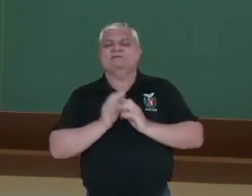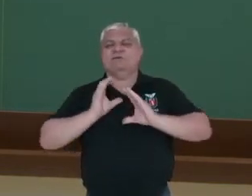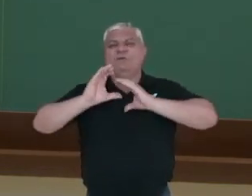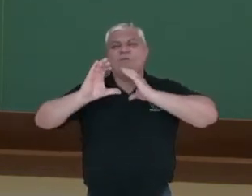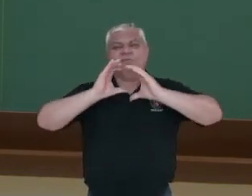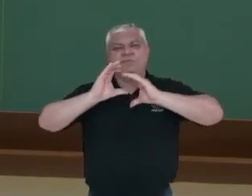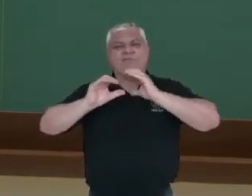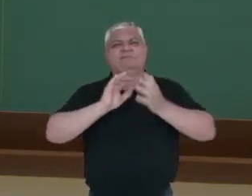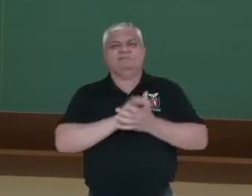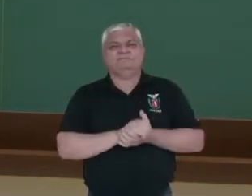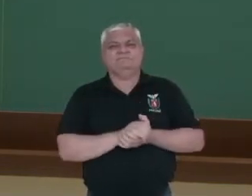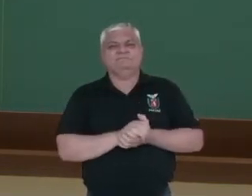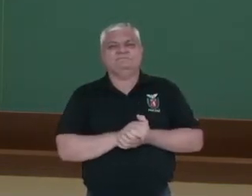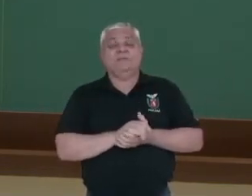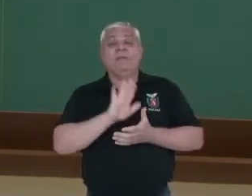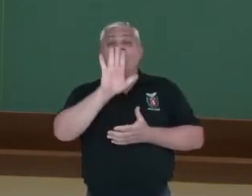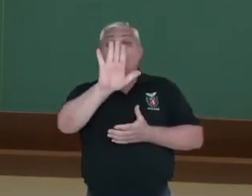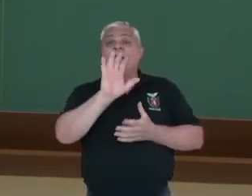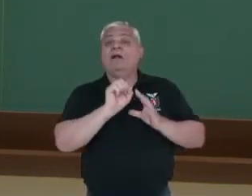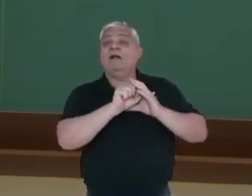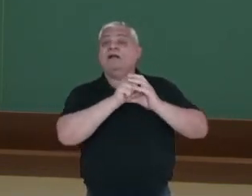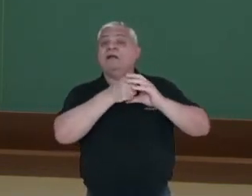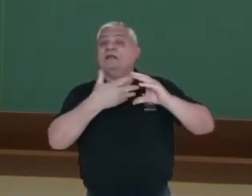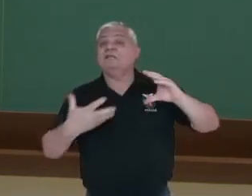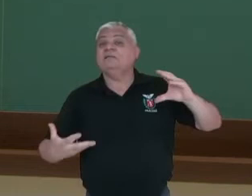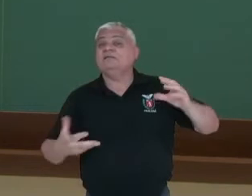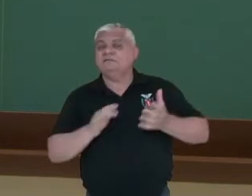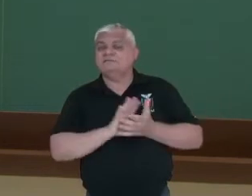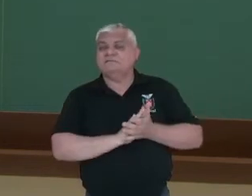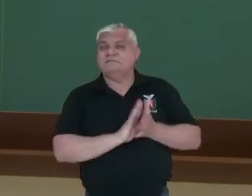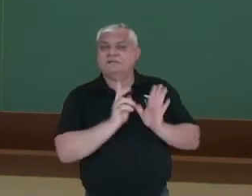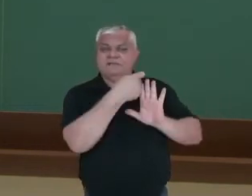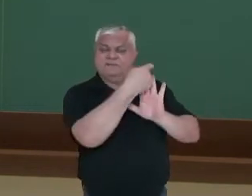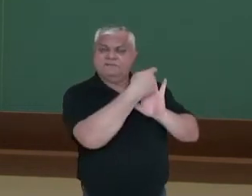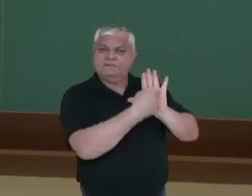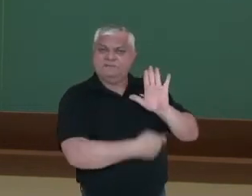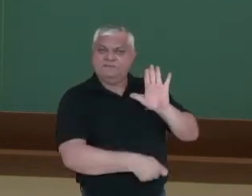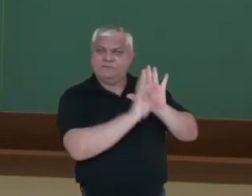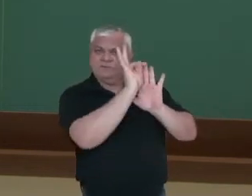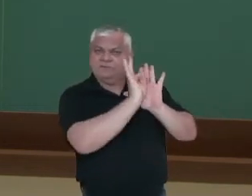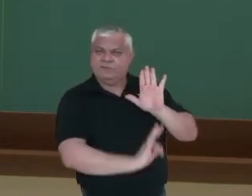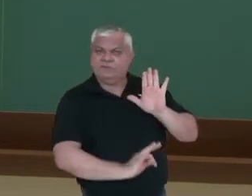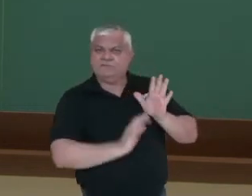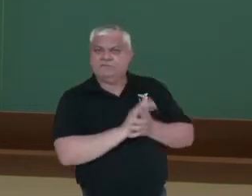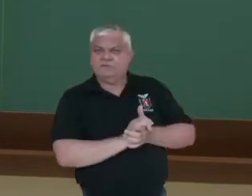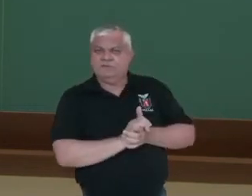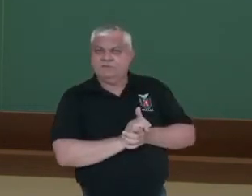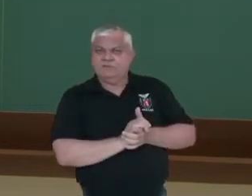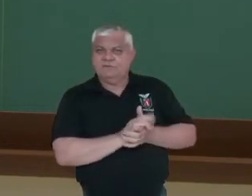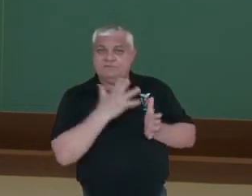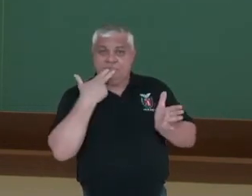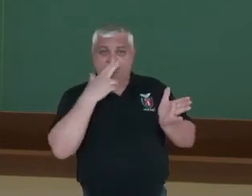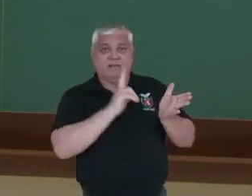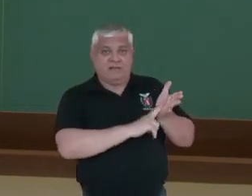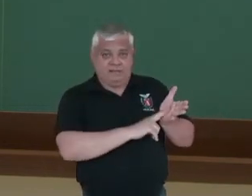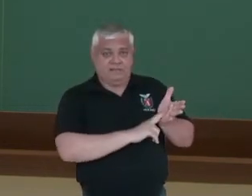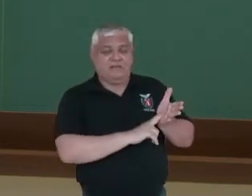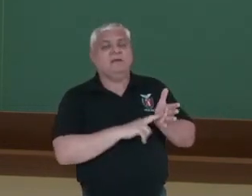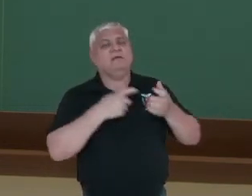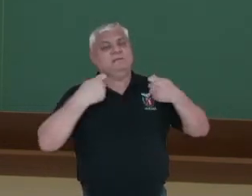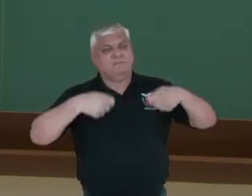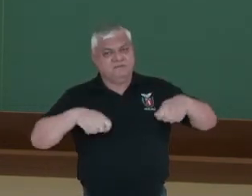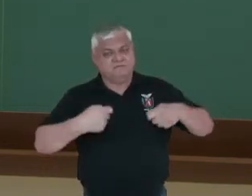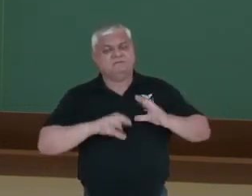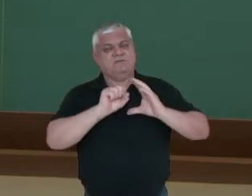geral. E quais são as características da escrita desse tipo de texto? Como ela é uma carta, ela vai ter uma